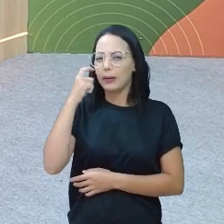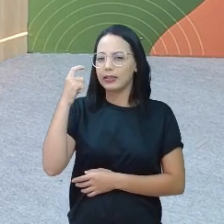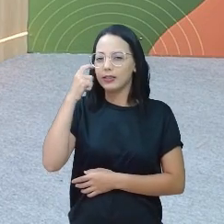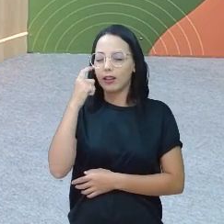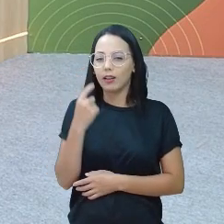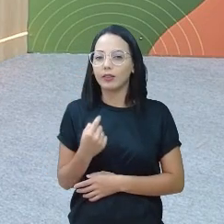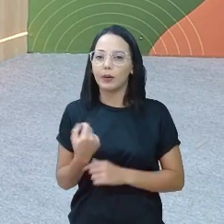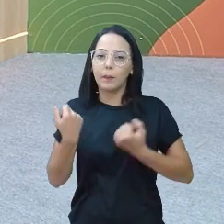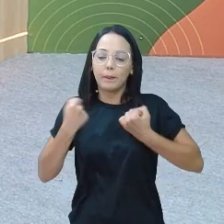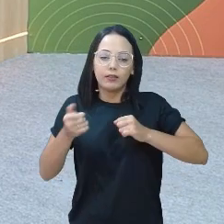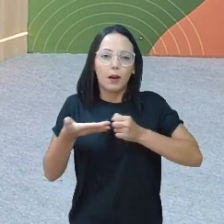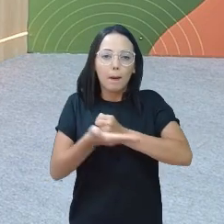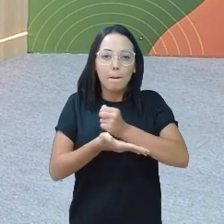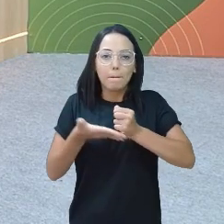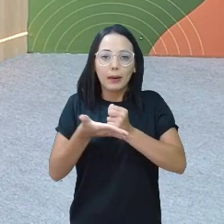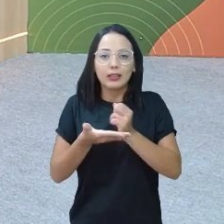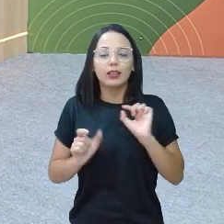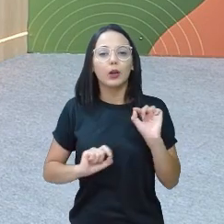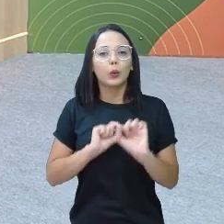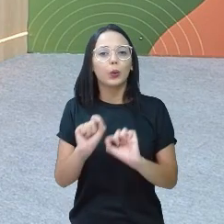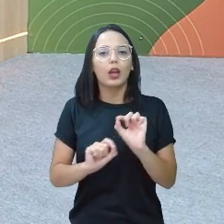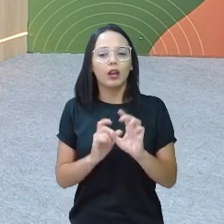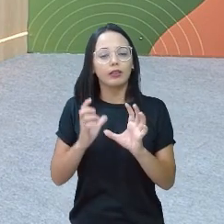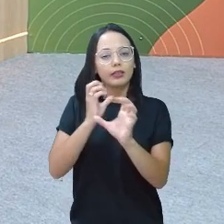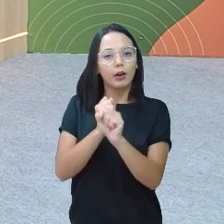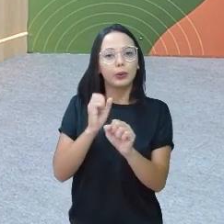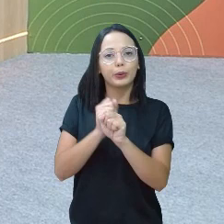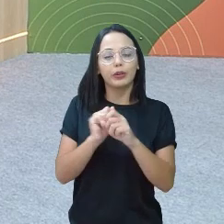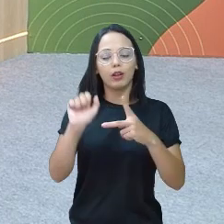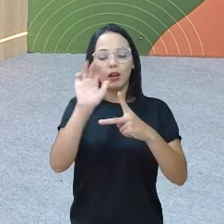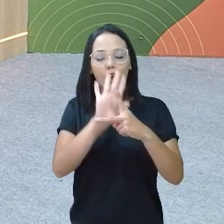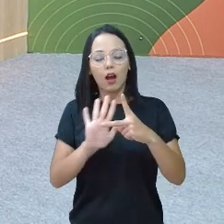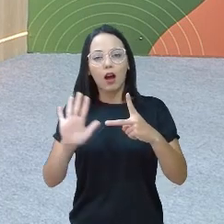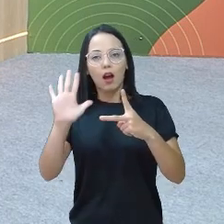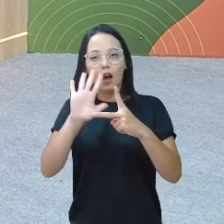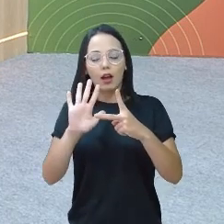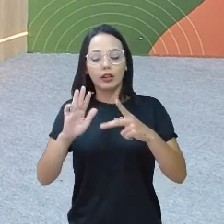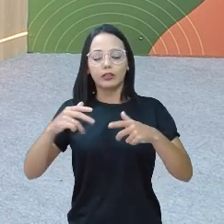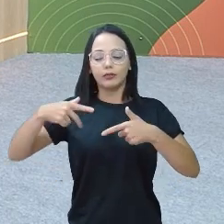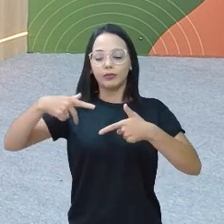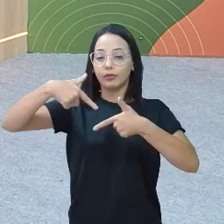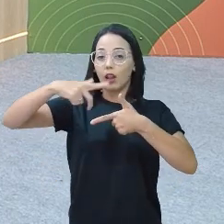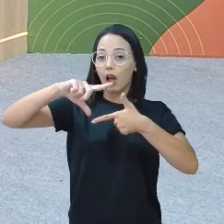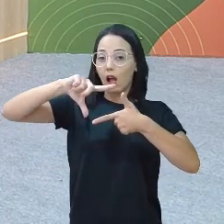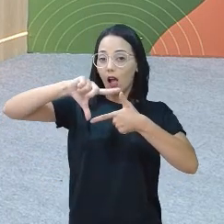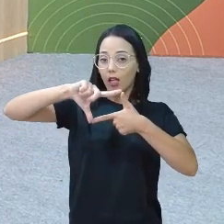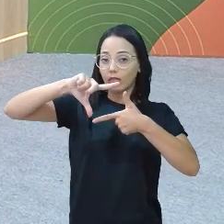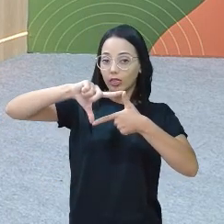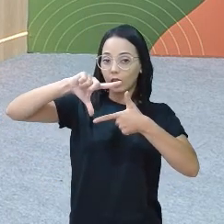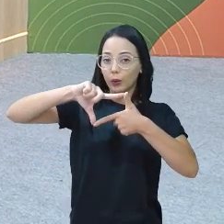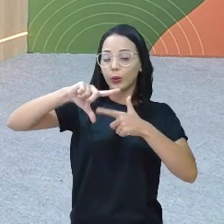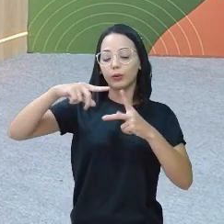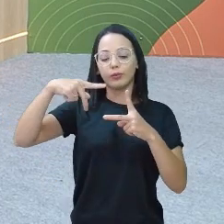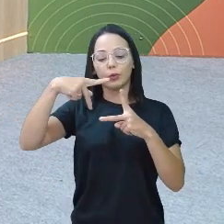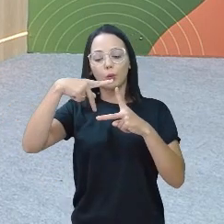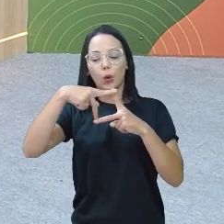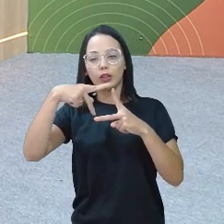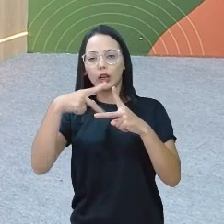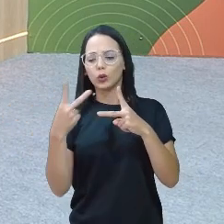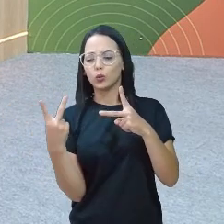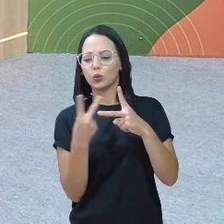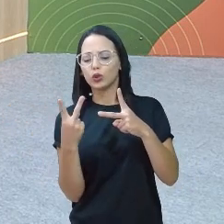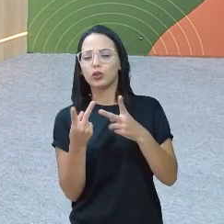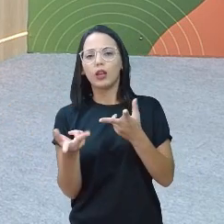a maneira básica até agora de calcular a área tanto do retângulo quanto do quadrado é a gente perceber